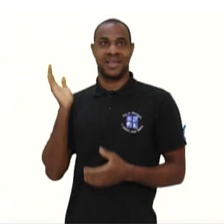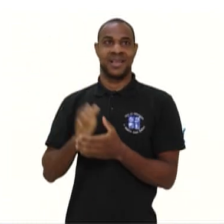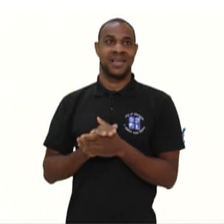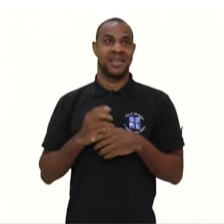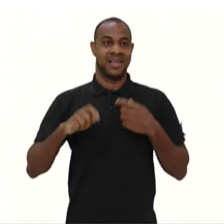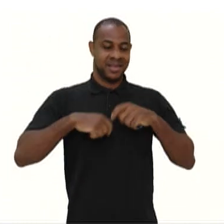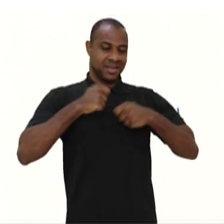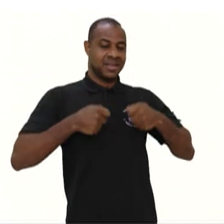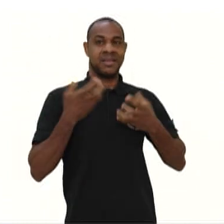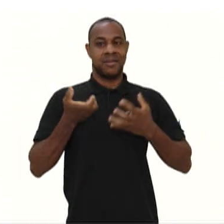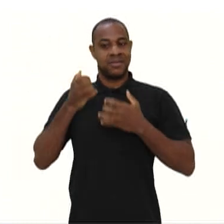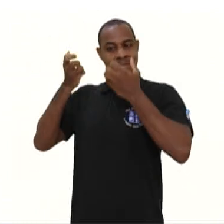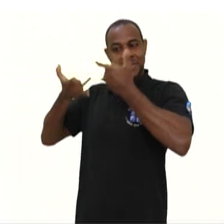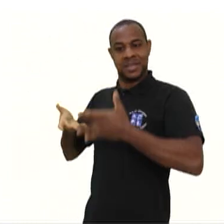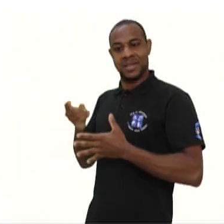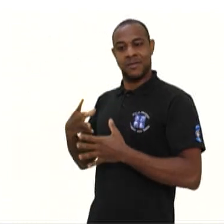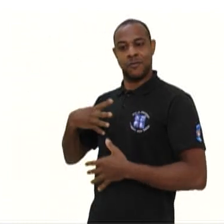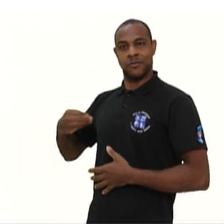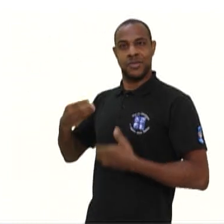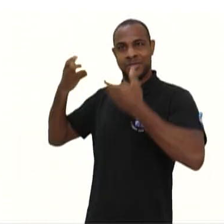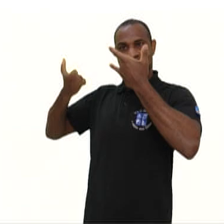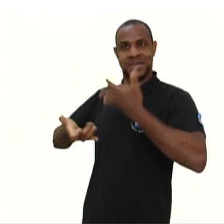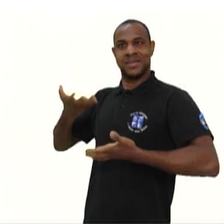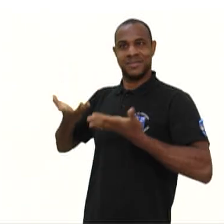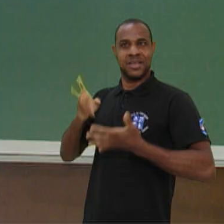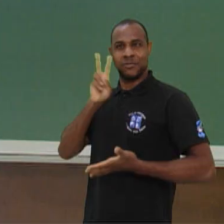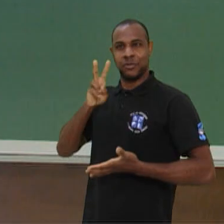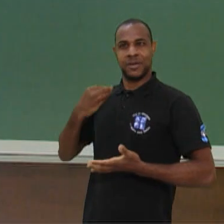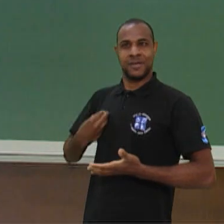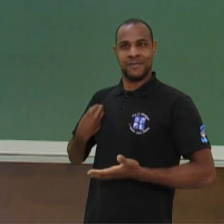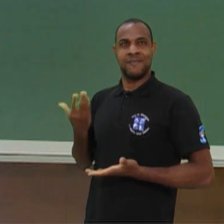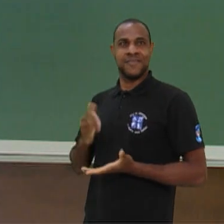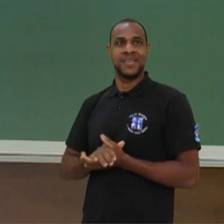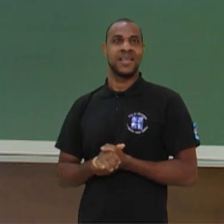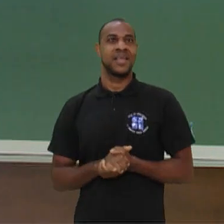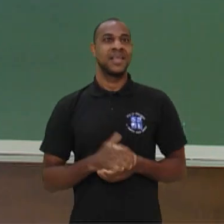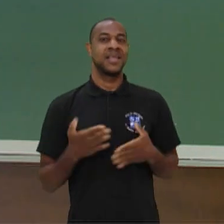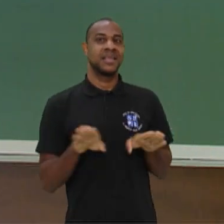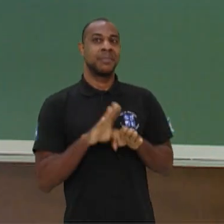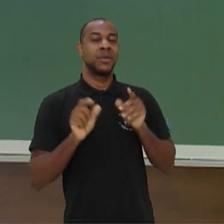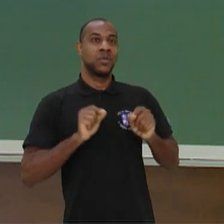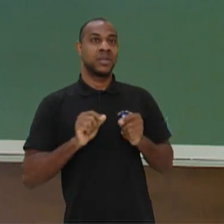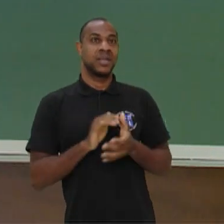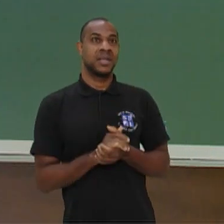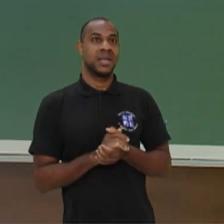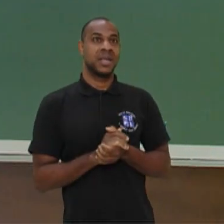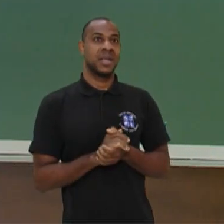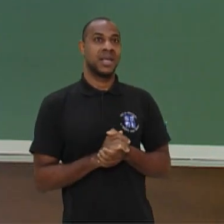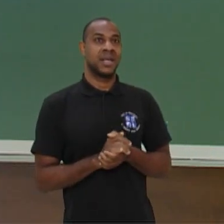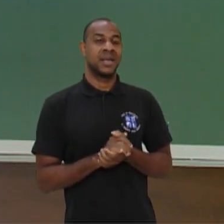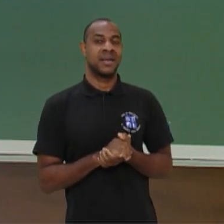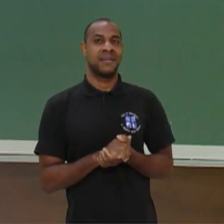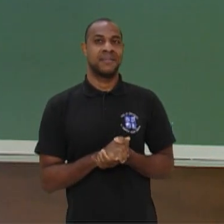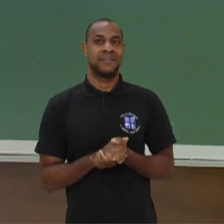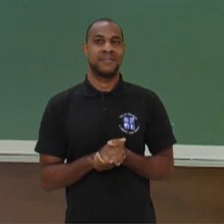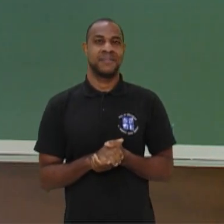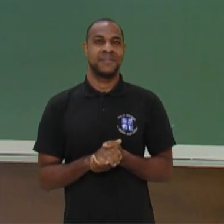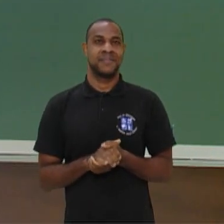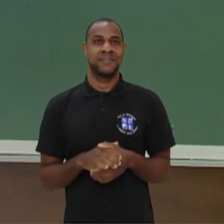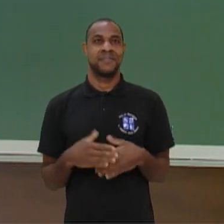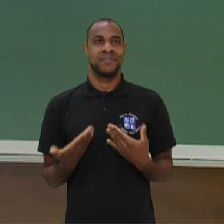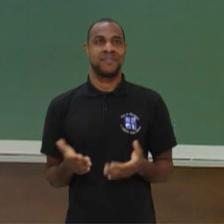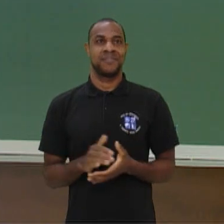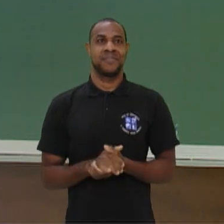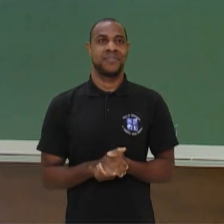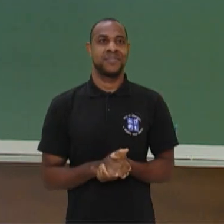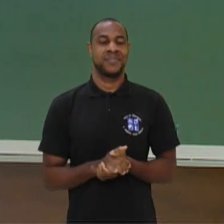contando à mulher sobre os seus filhos. E se Ellie not expected to miss her